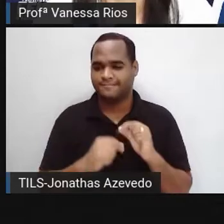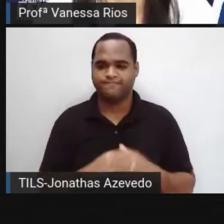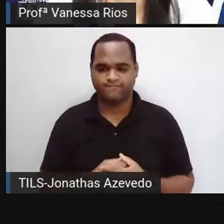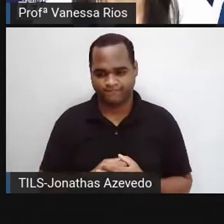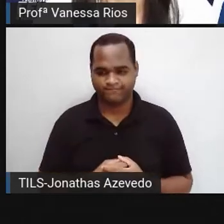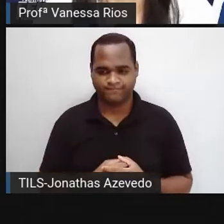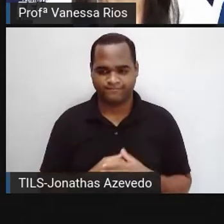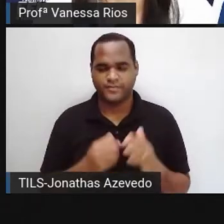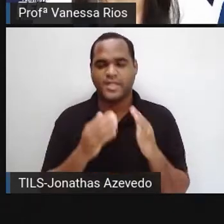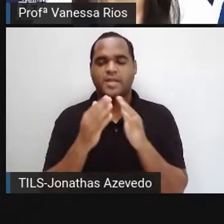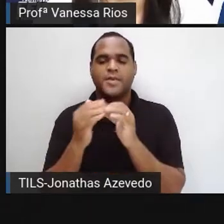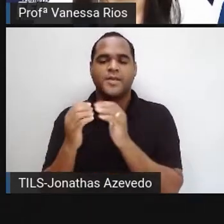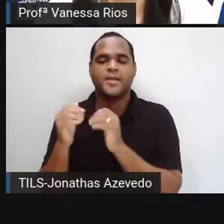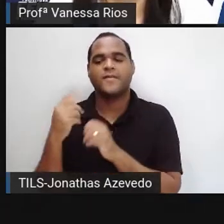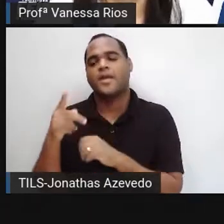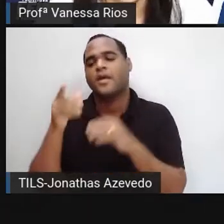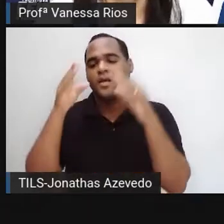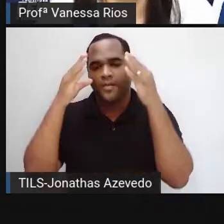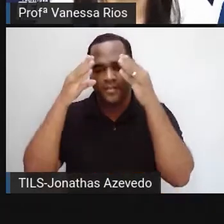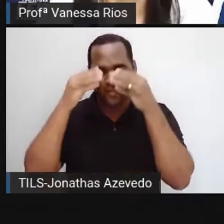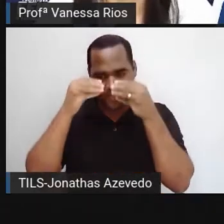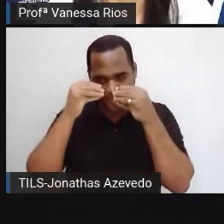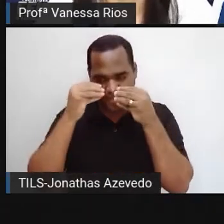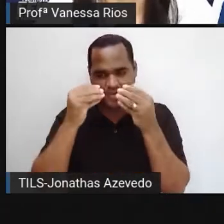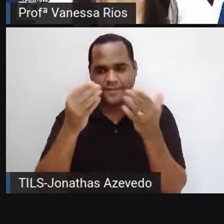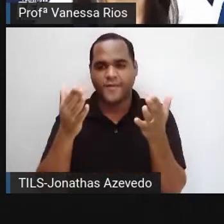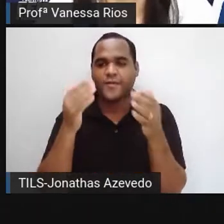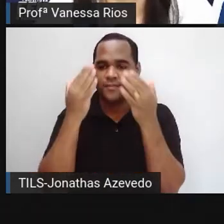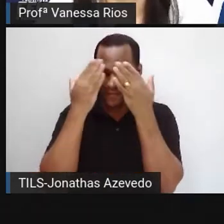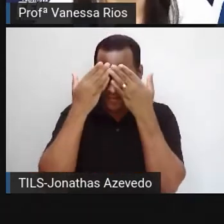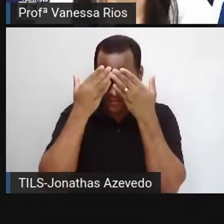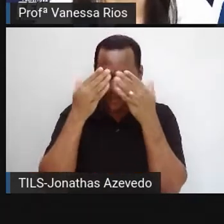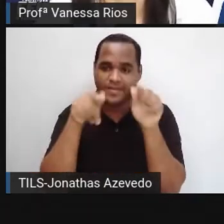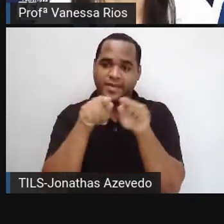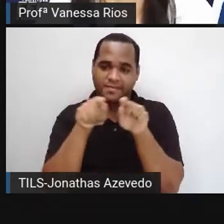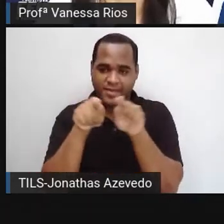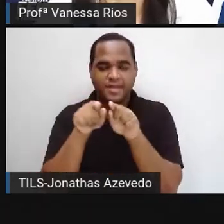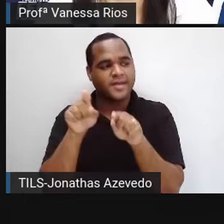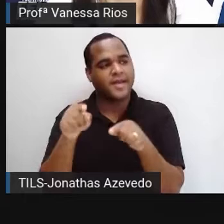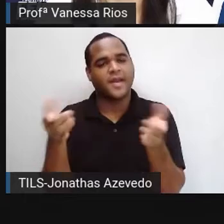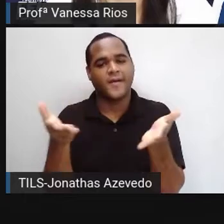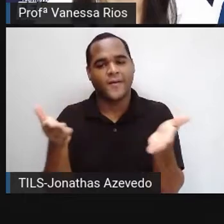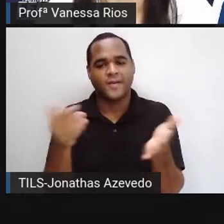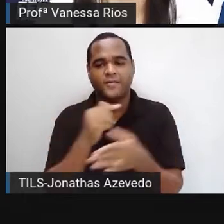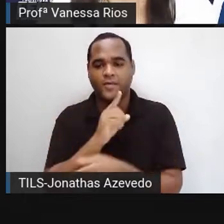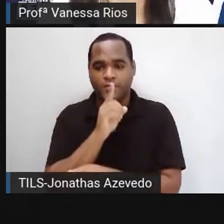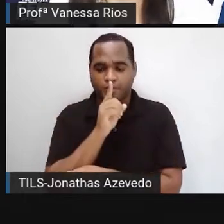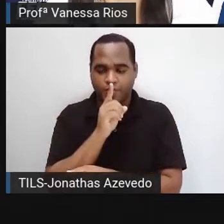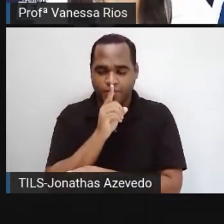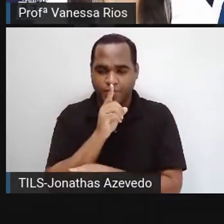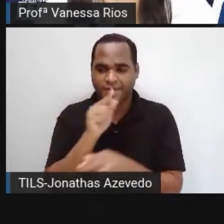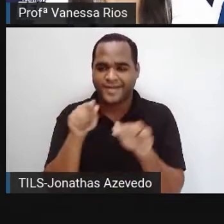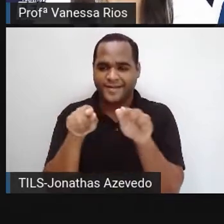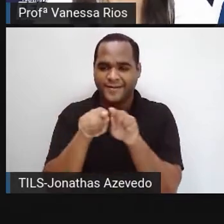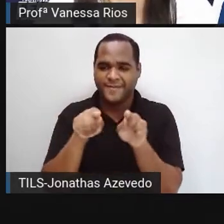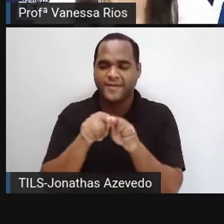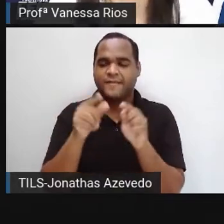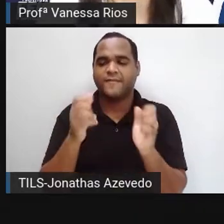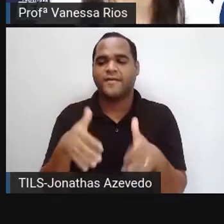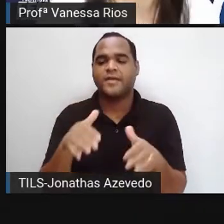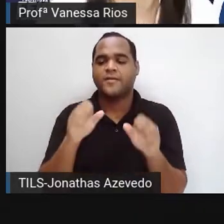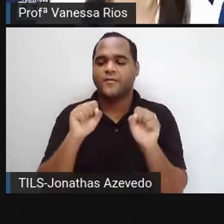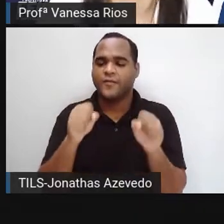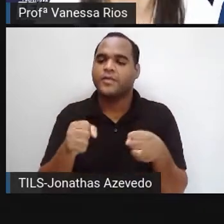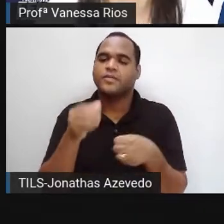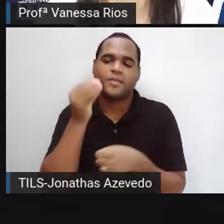que vocês fechem os olhos. A Pro vai fechar os olhos aqui também. A gente vai ficar em silêncio e aí nós vamos tentar ouvir